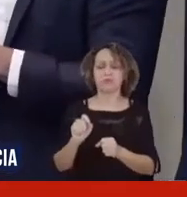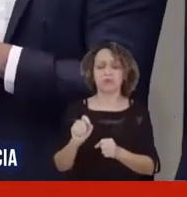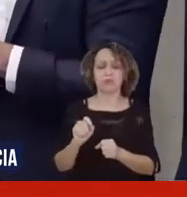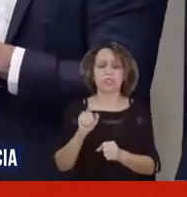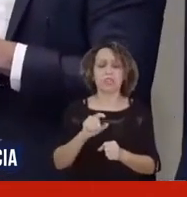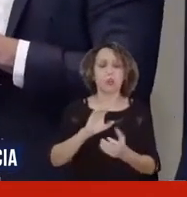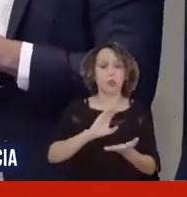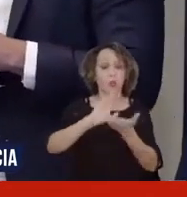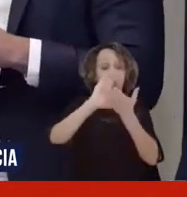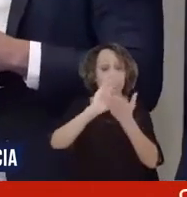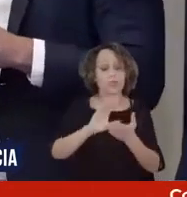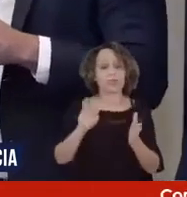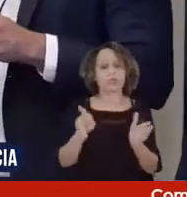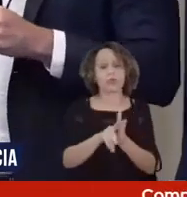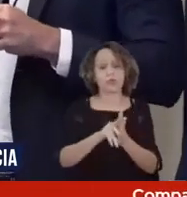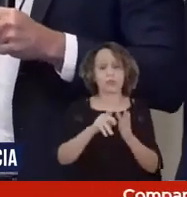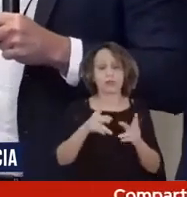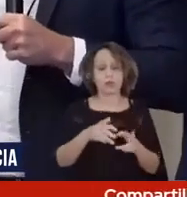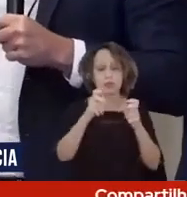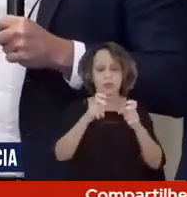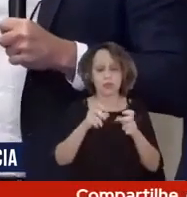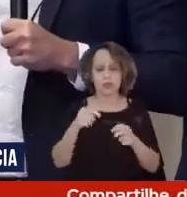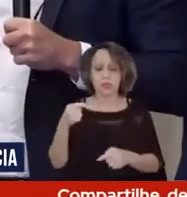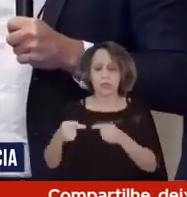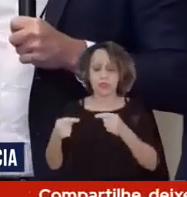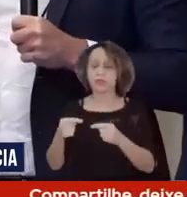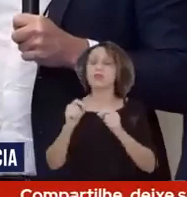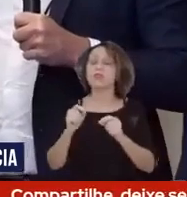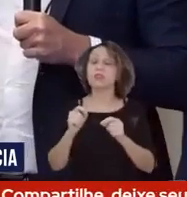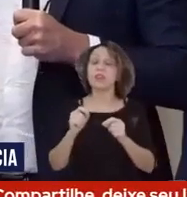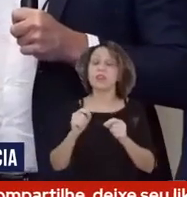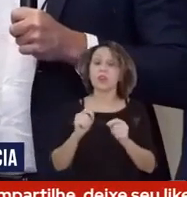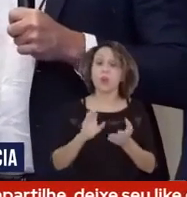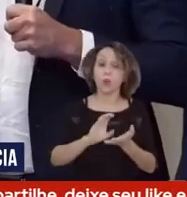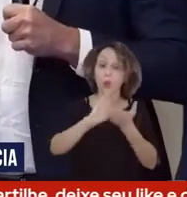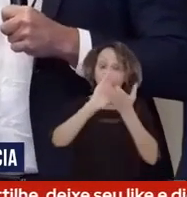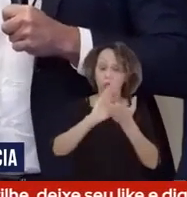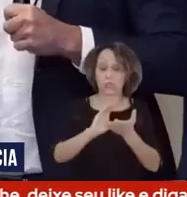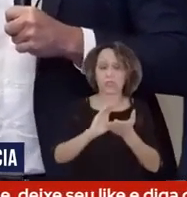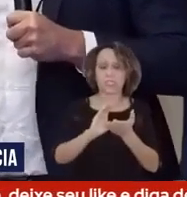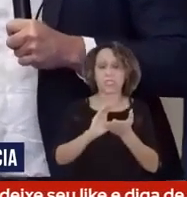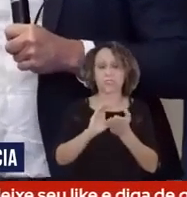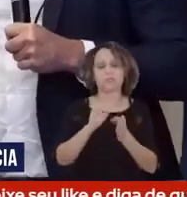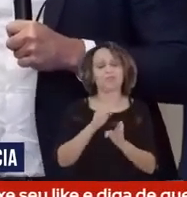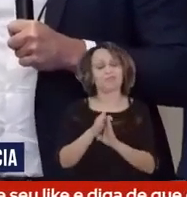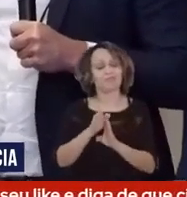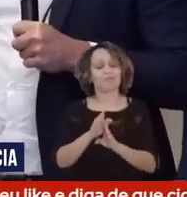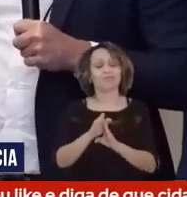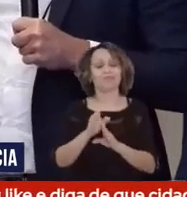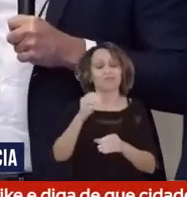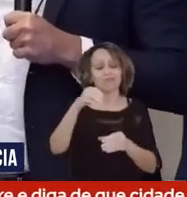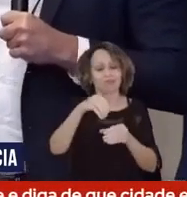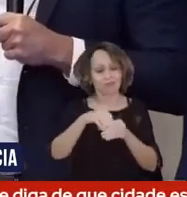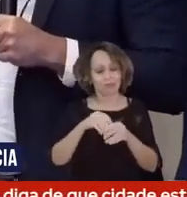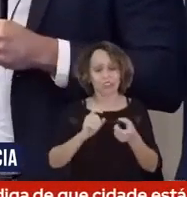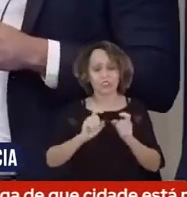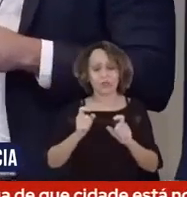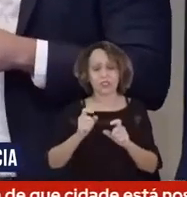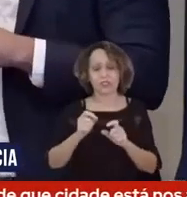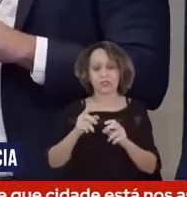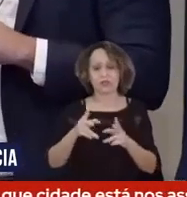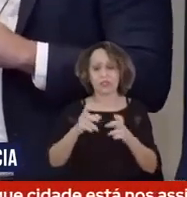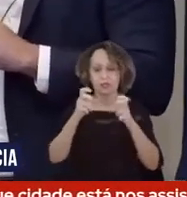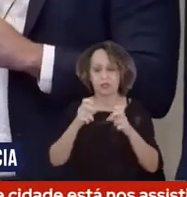foi feita pelo Conselho de Administração da Petrobras. Eu encerro dizendo o seguinte, eu conheço esse Adriano Pires,